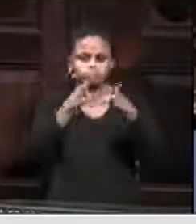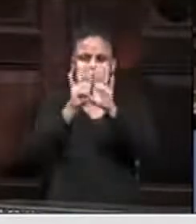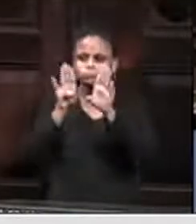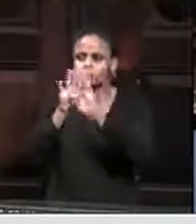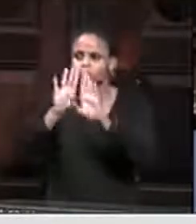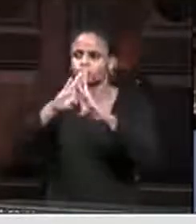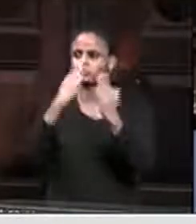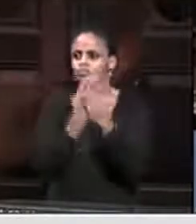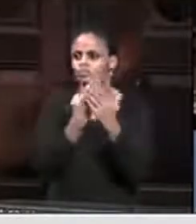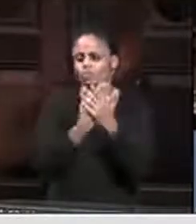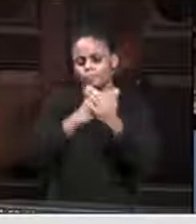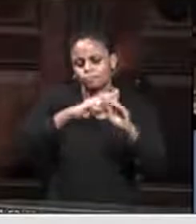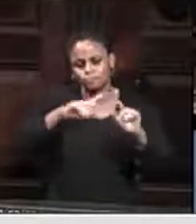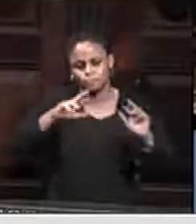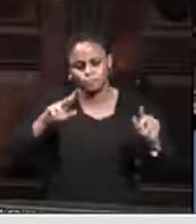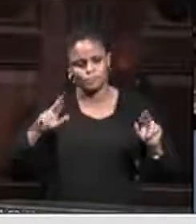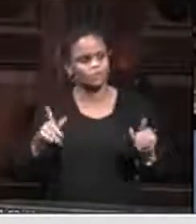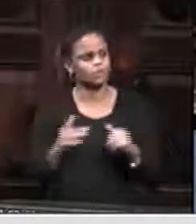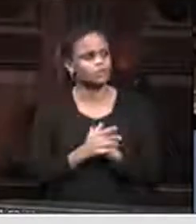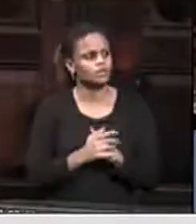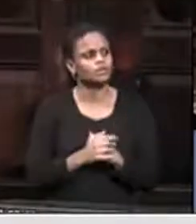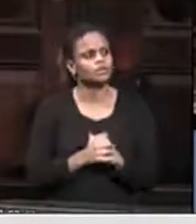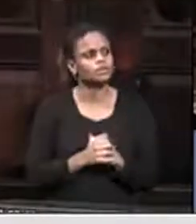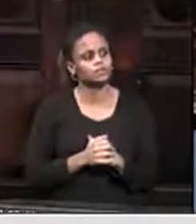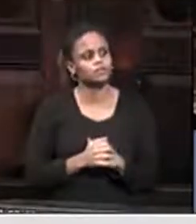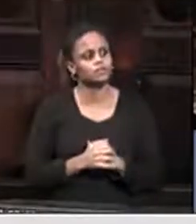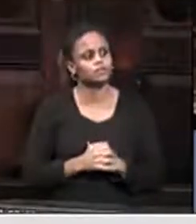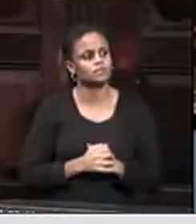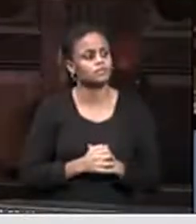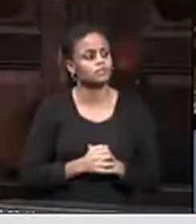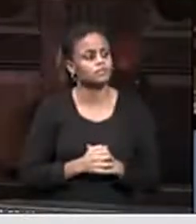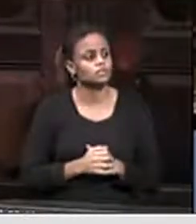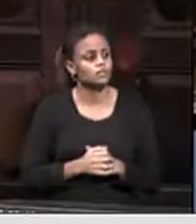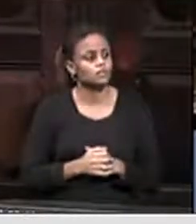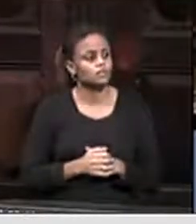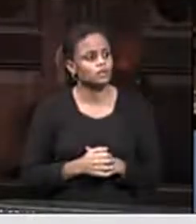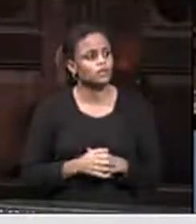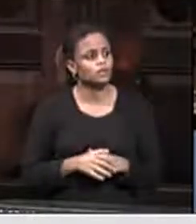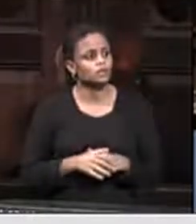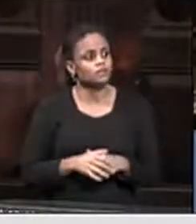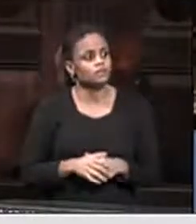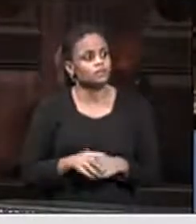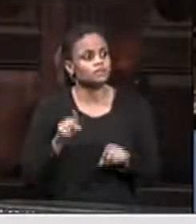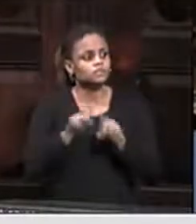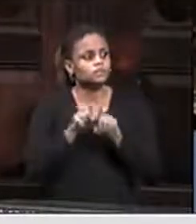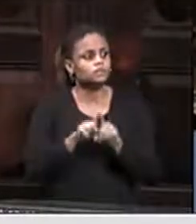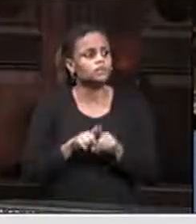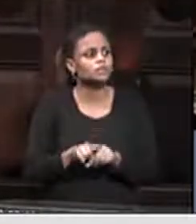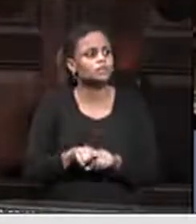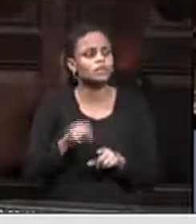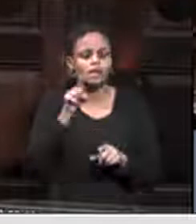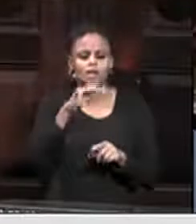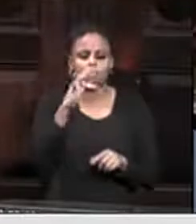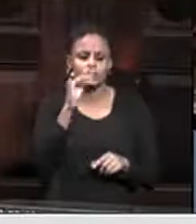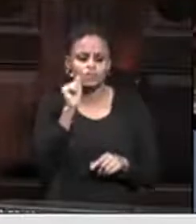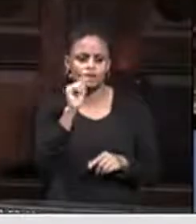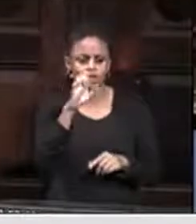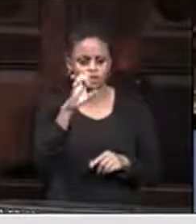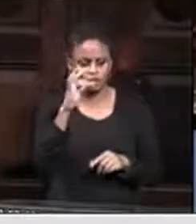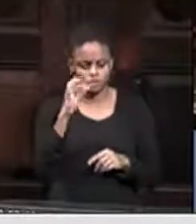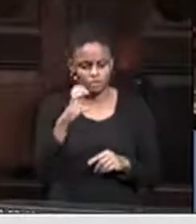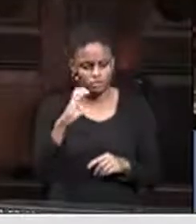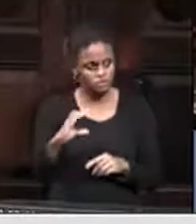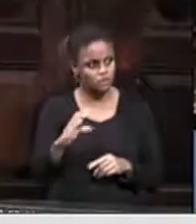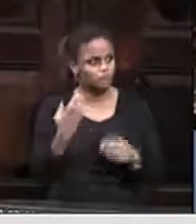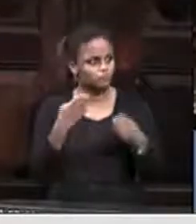e de turnos, fechamento de polos dos centros de educação de jovens e adultos, apequenamento da rede FAETEC, ofensiva